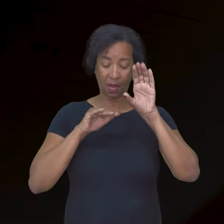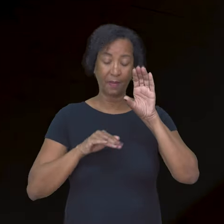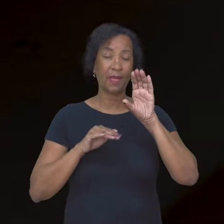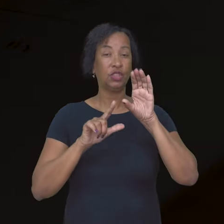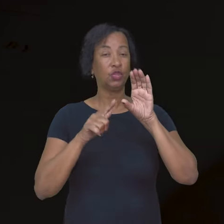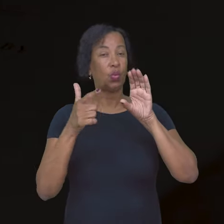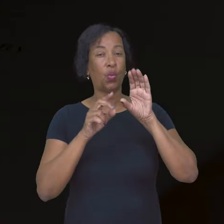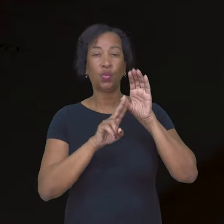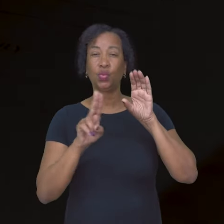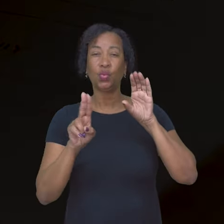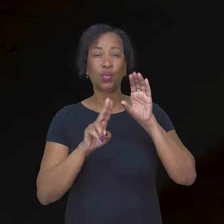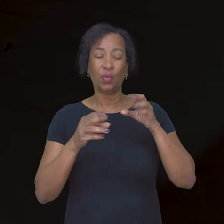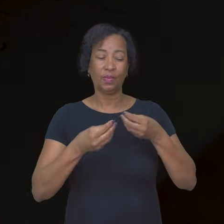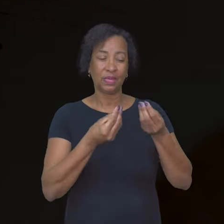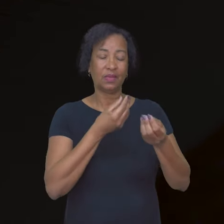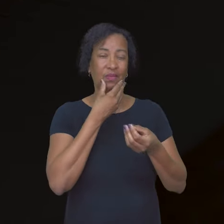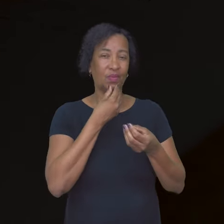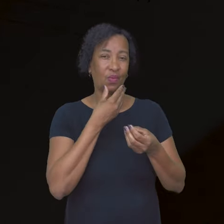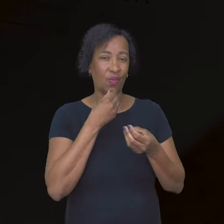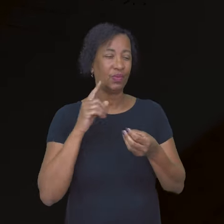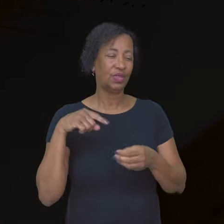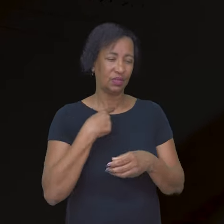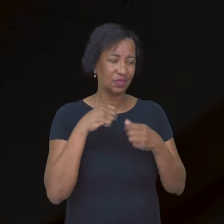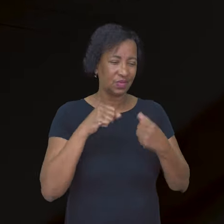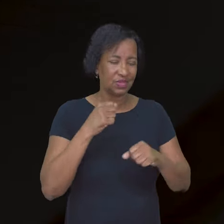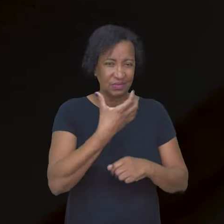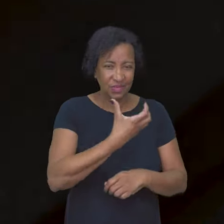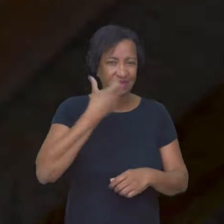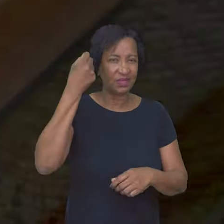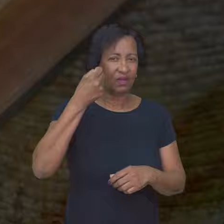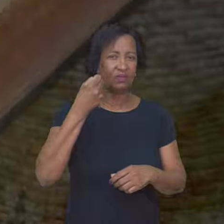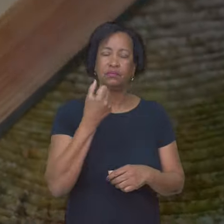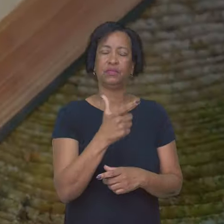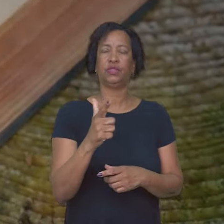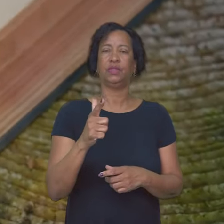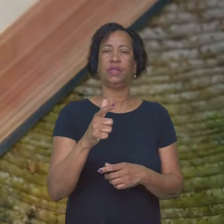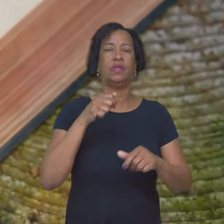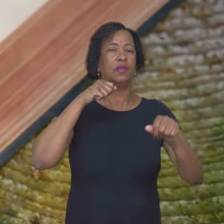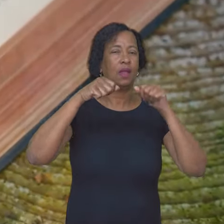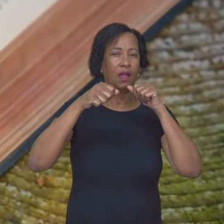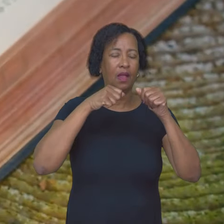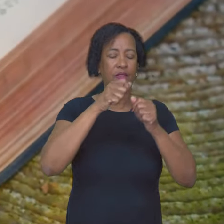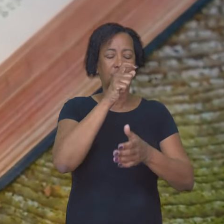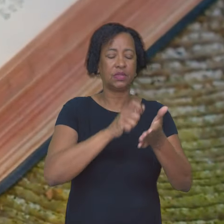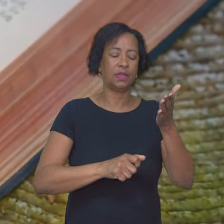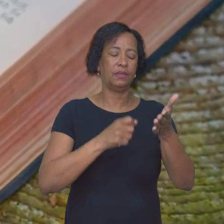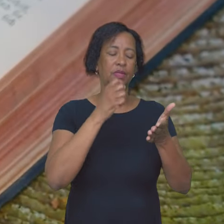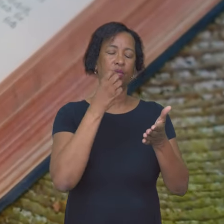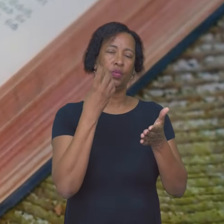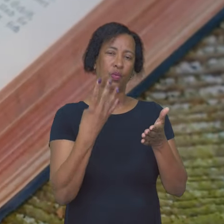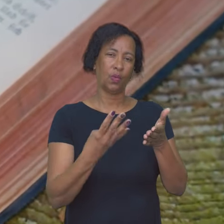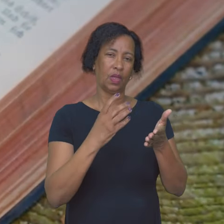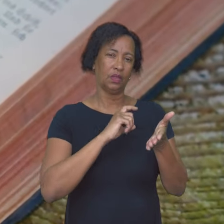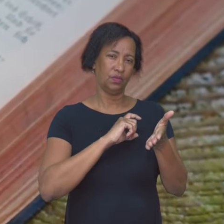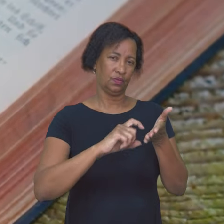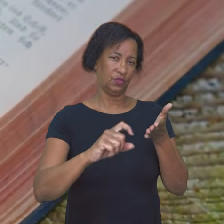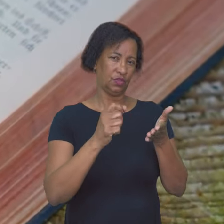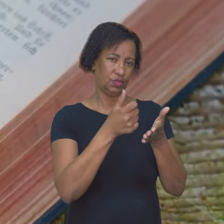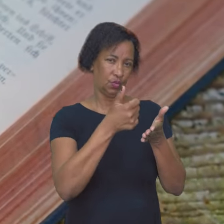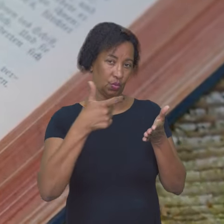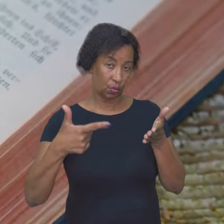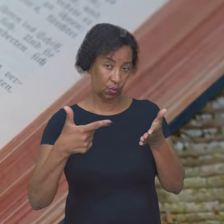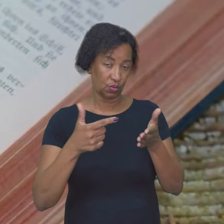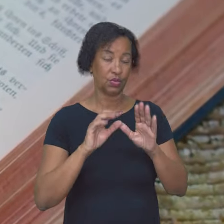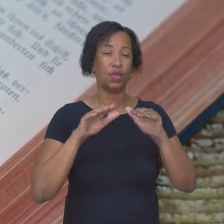nome dado aos homens pelo qual devamos ser salvos isso está em Atos capítulo 4 verso 12 quando